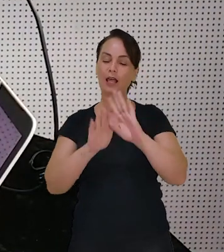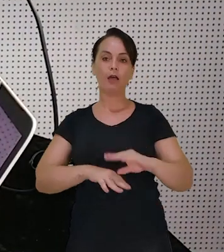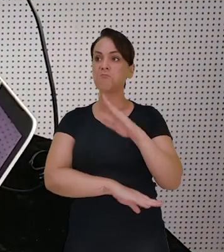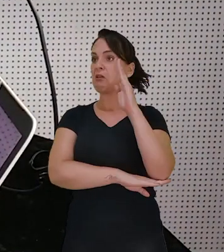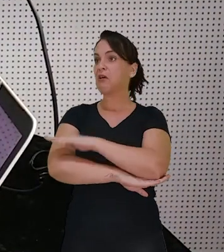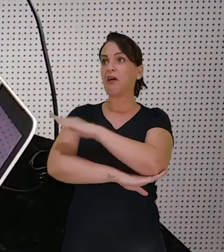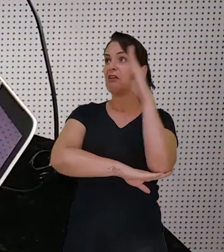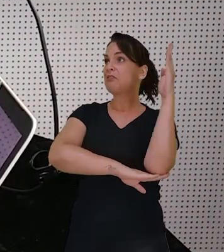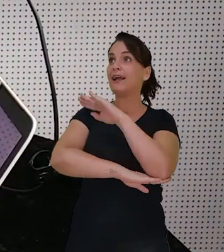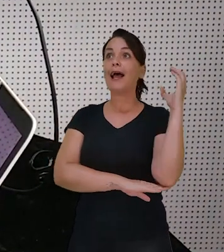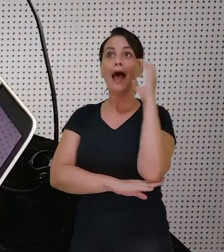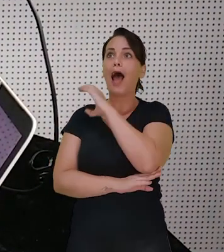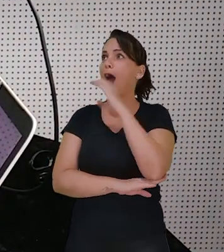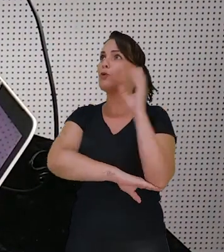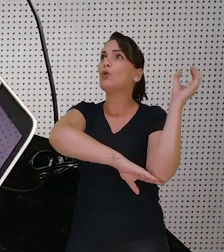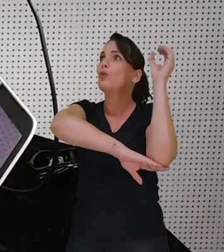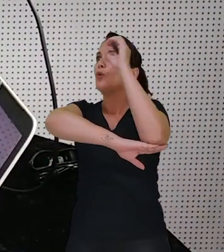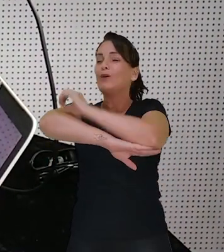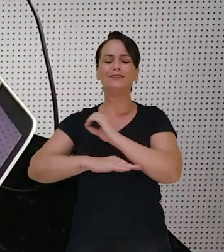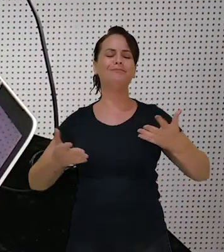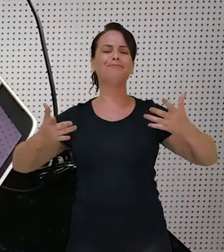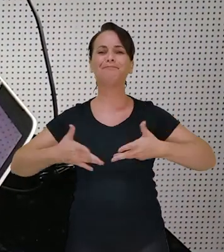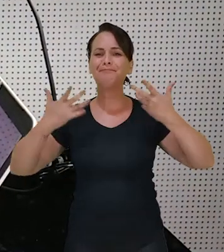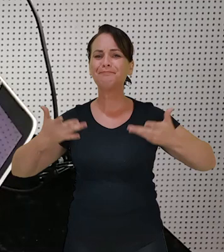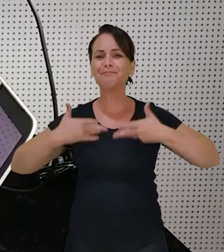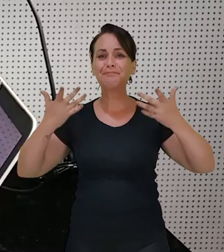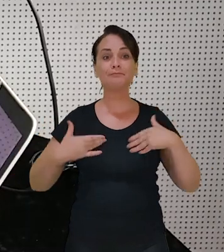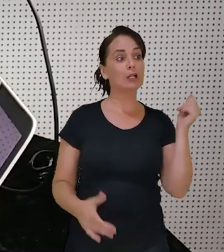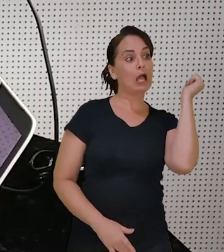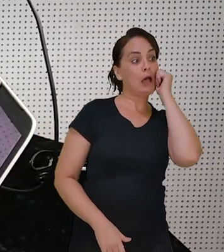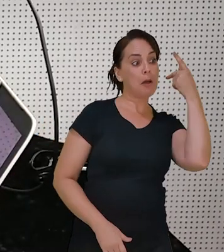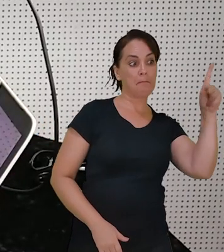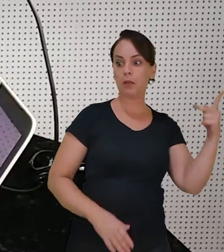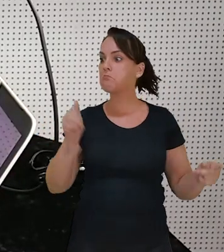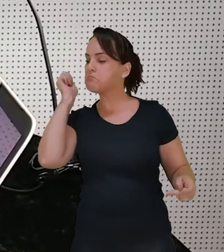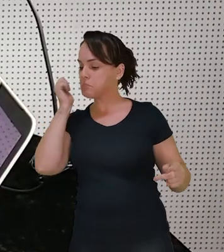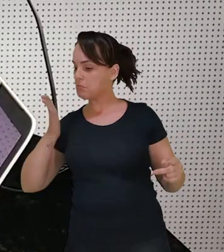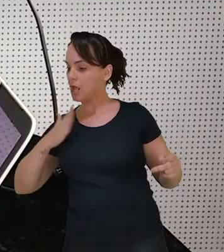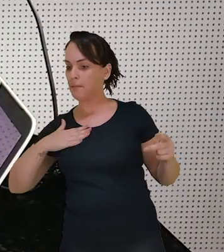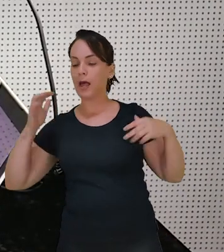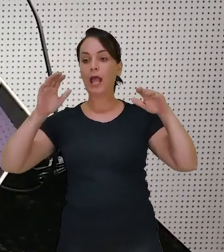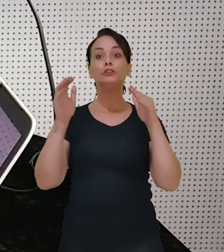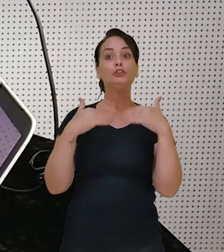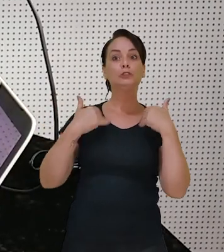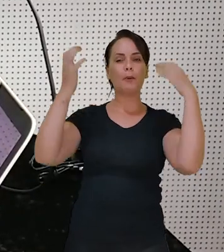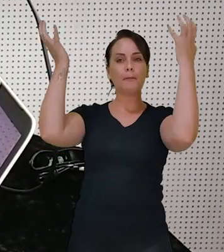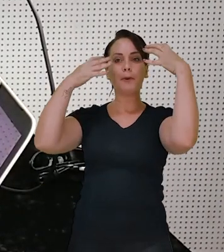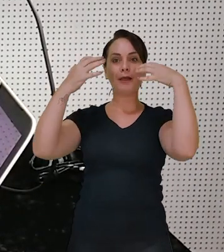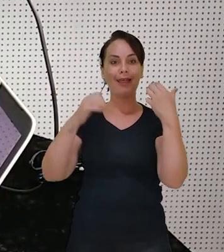bem rápida e foi muito divertida. As mães nos chamaram para o banho, trocaram os números de